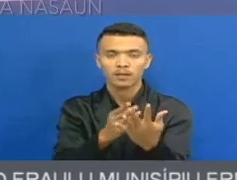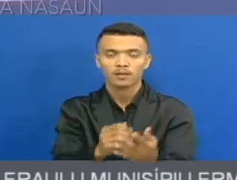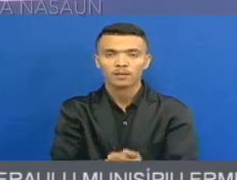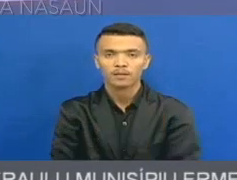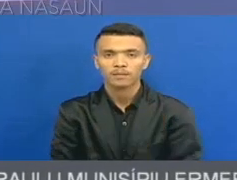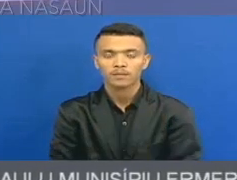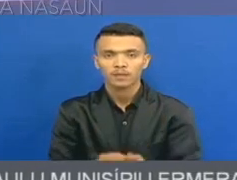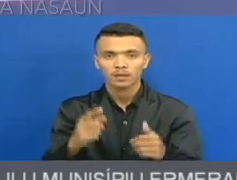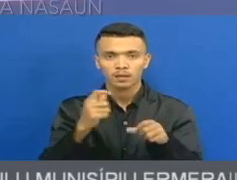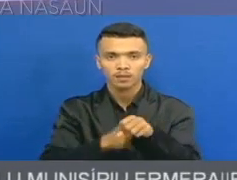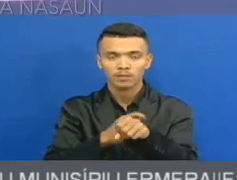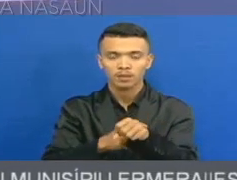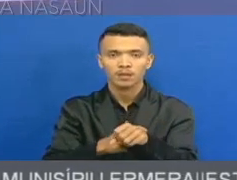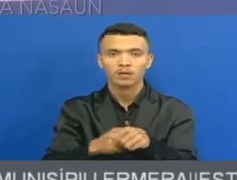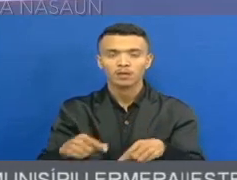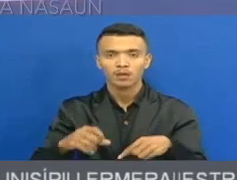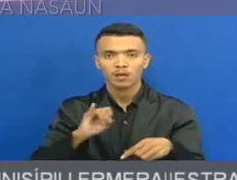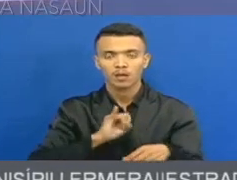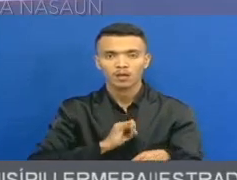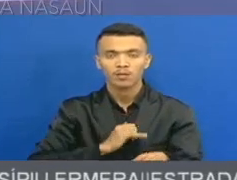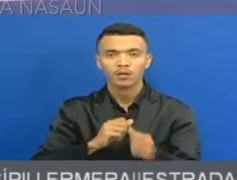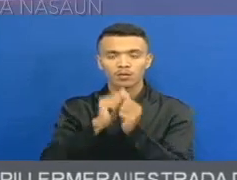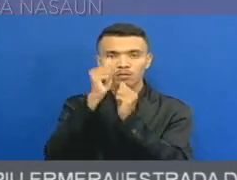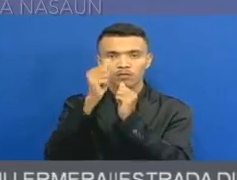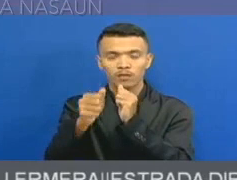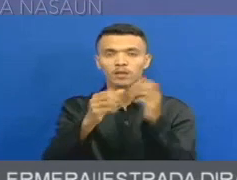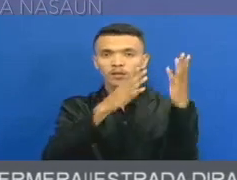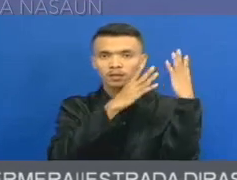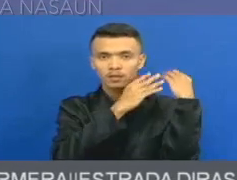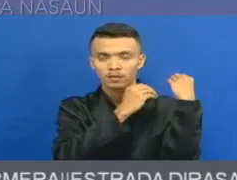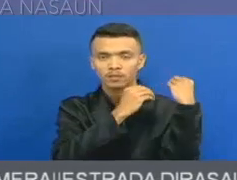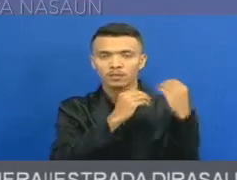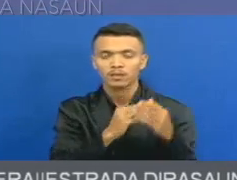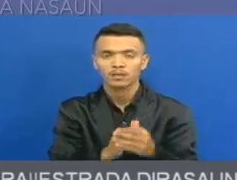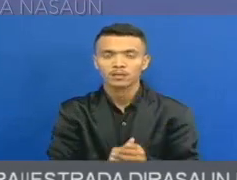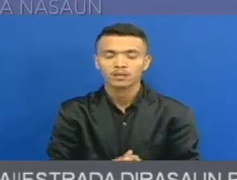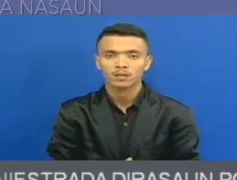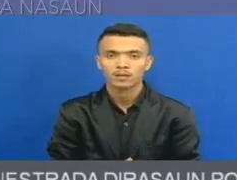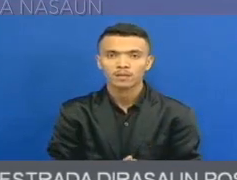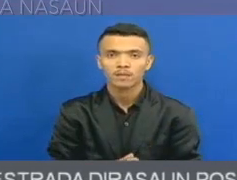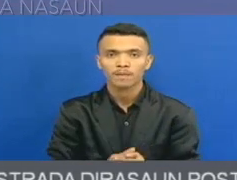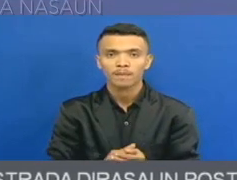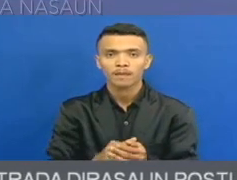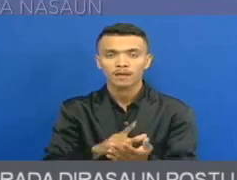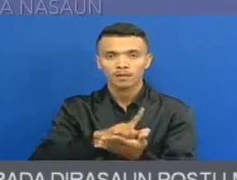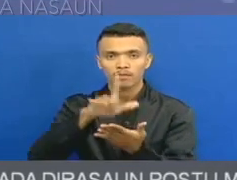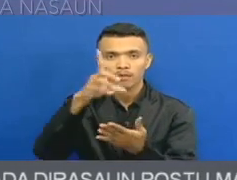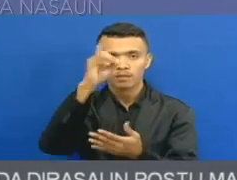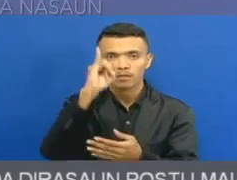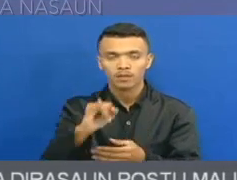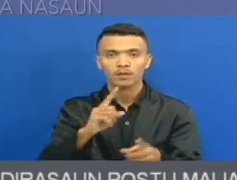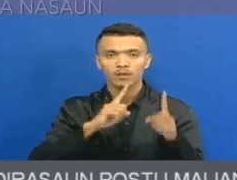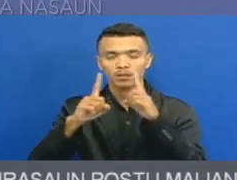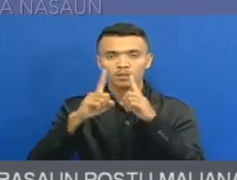E a viva ainda nem permite ao ato partilha mais experiência durante a fase de aquisição. A Rodili halovi a companhia Lesso